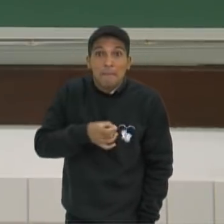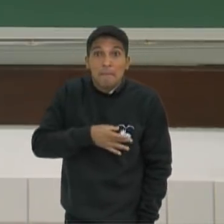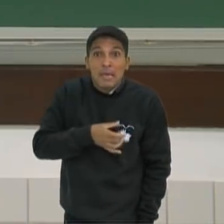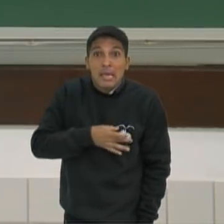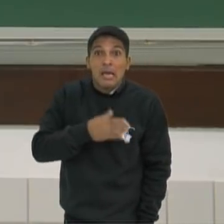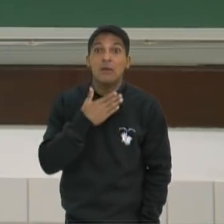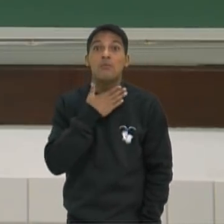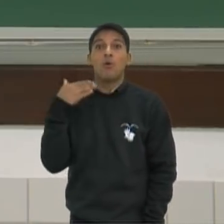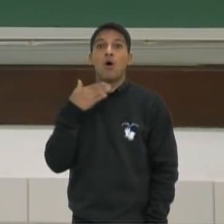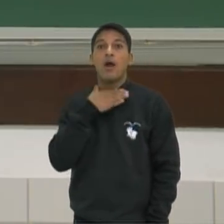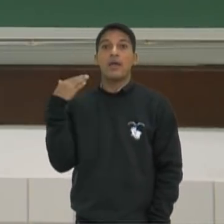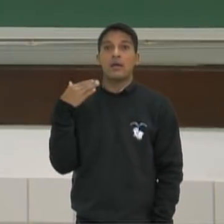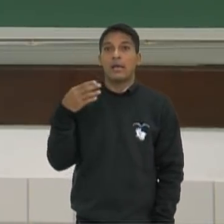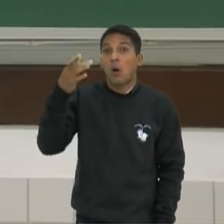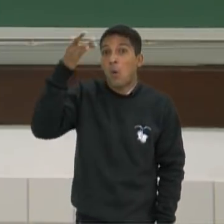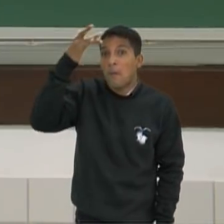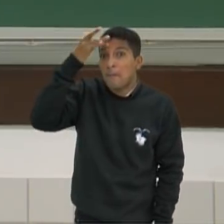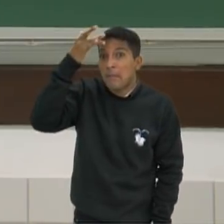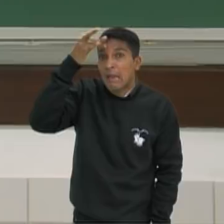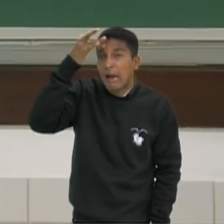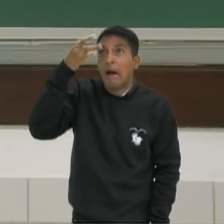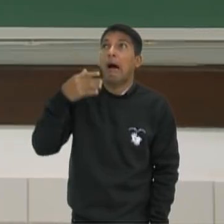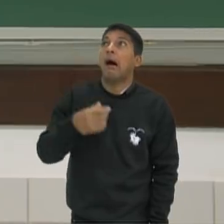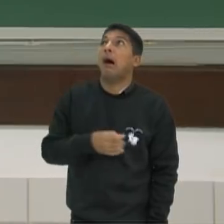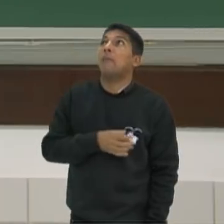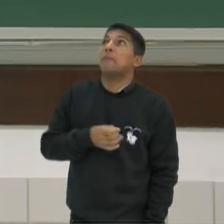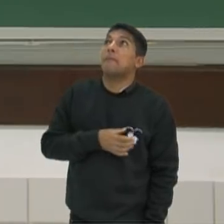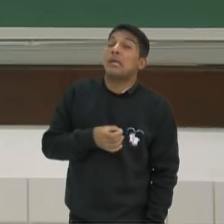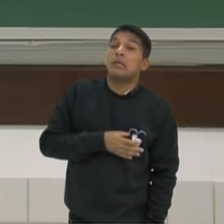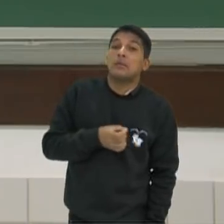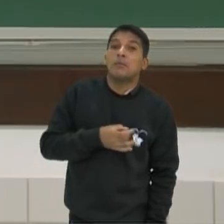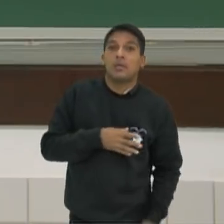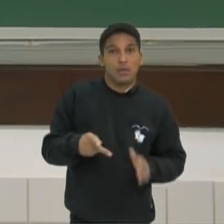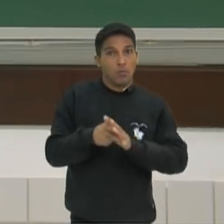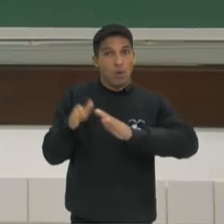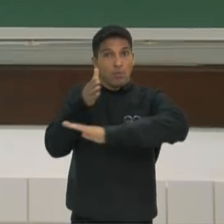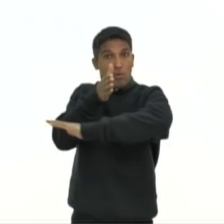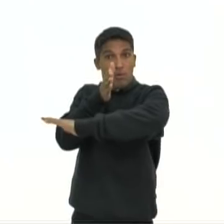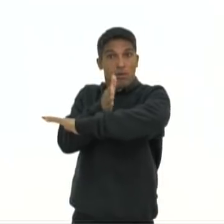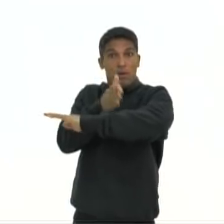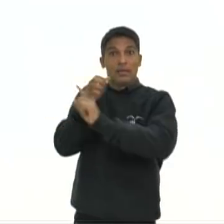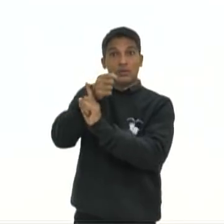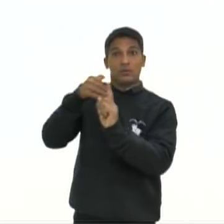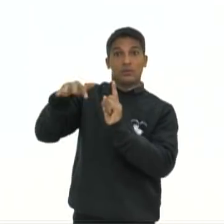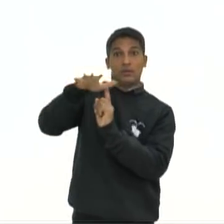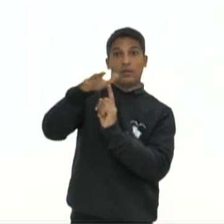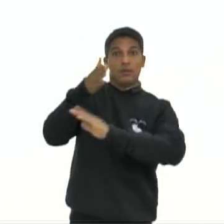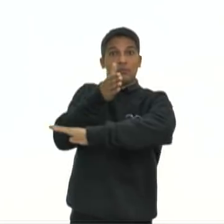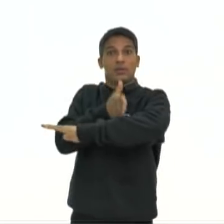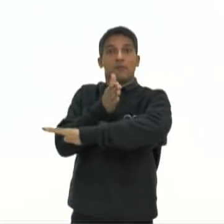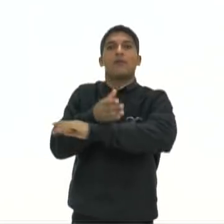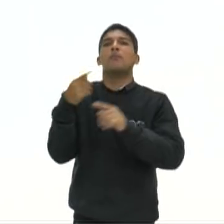na mentalidade medieval. Reflitam aí e a gente já retorna.